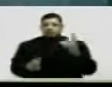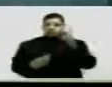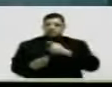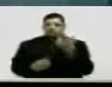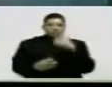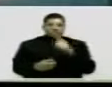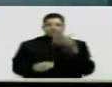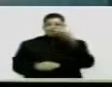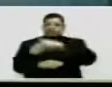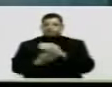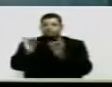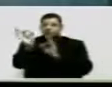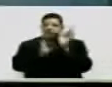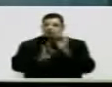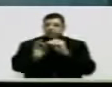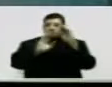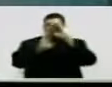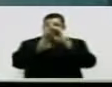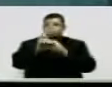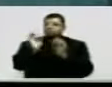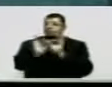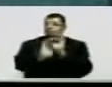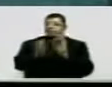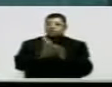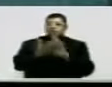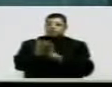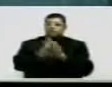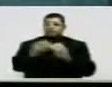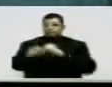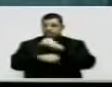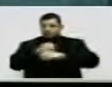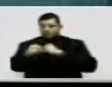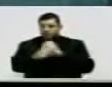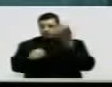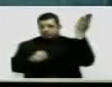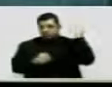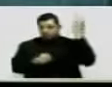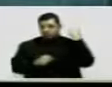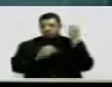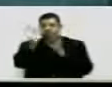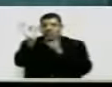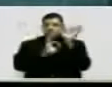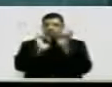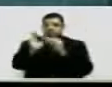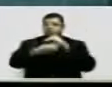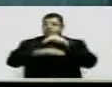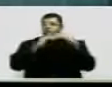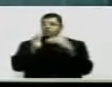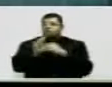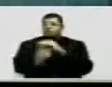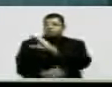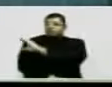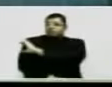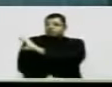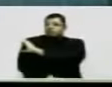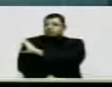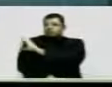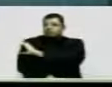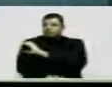diretora não coloca o projeto em pauta. Desde o ano passado, o projeto tramitou por todas as